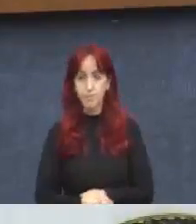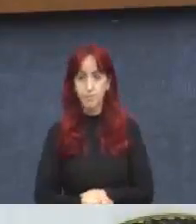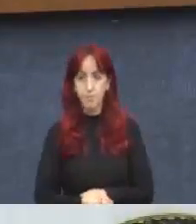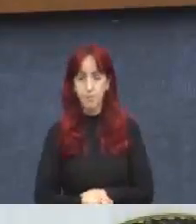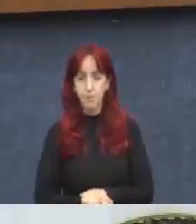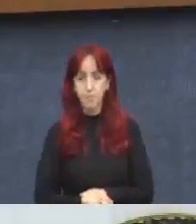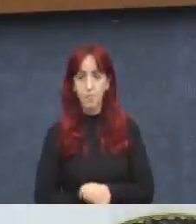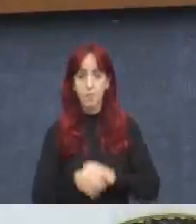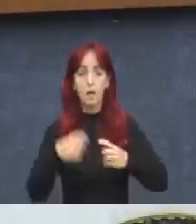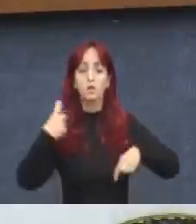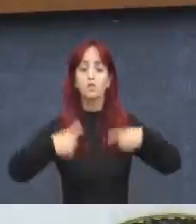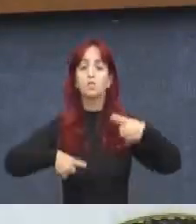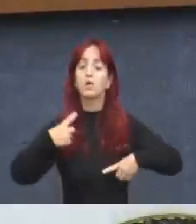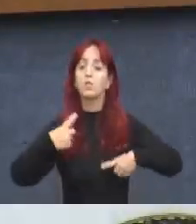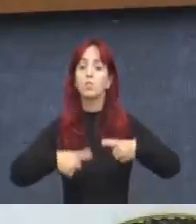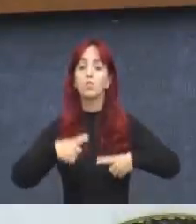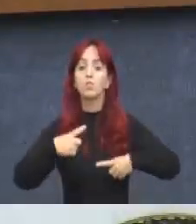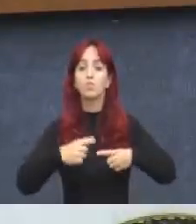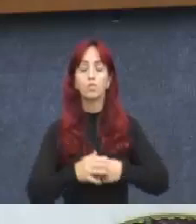Em discussão.